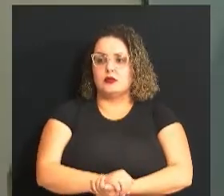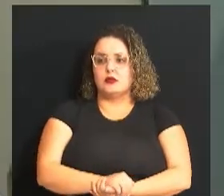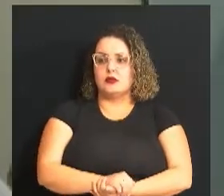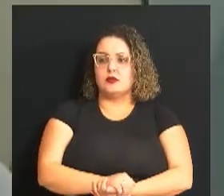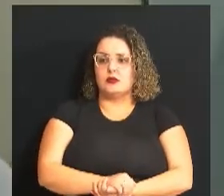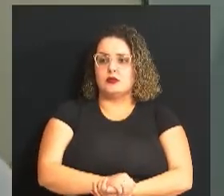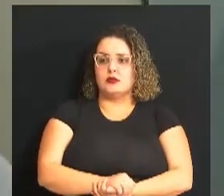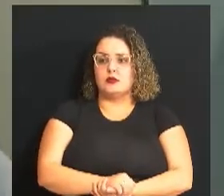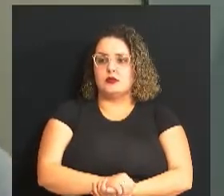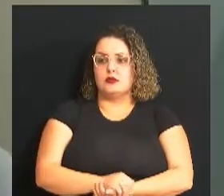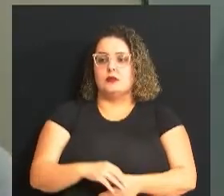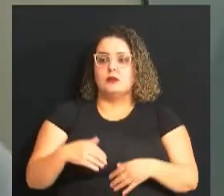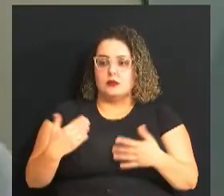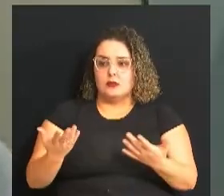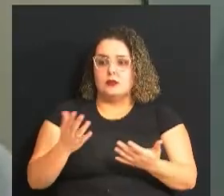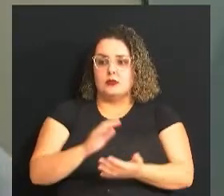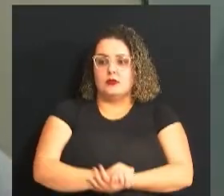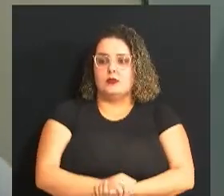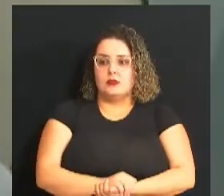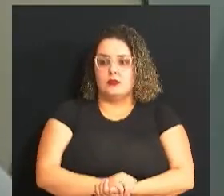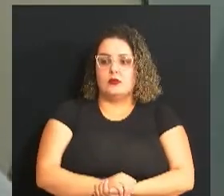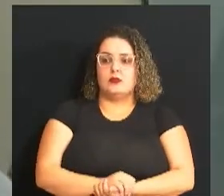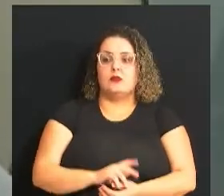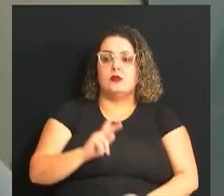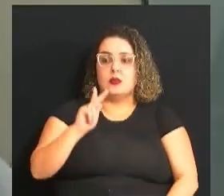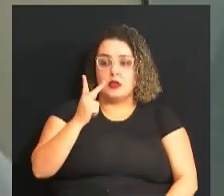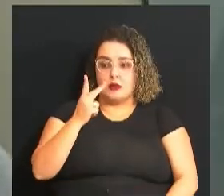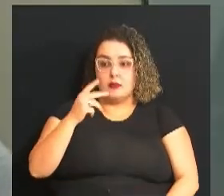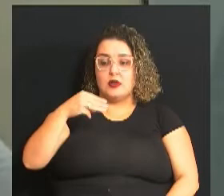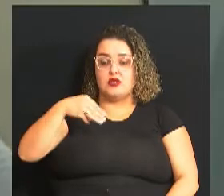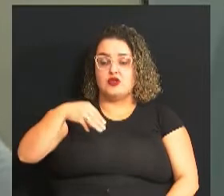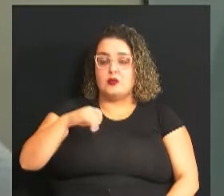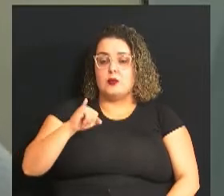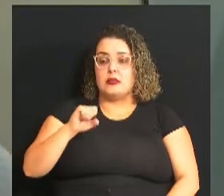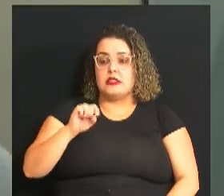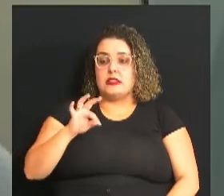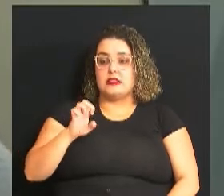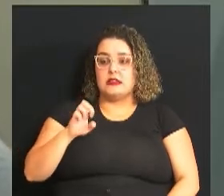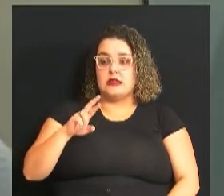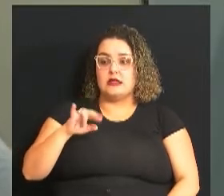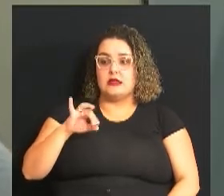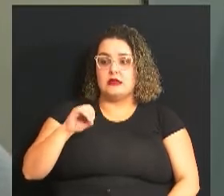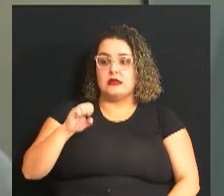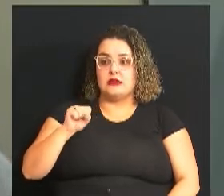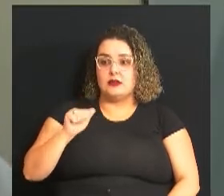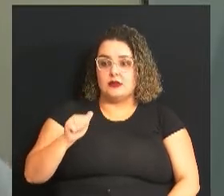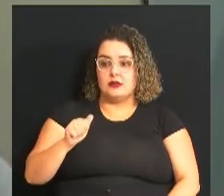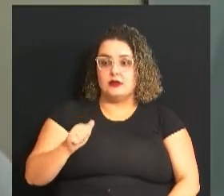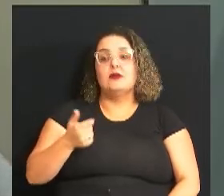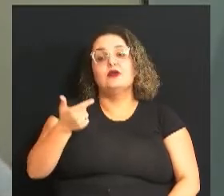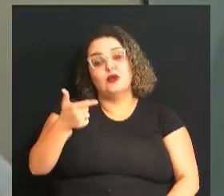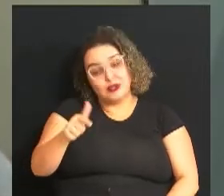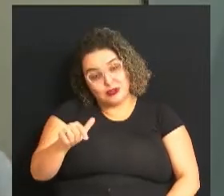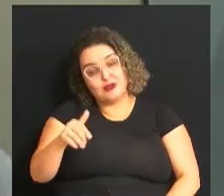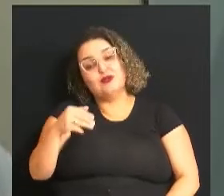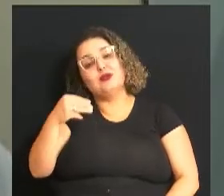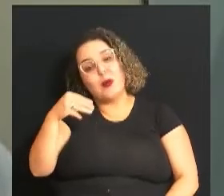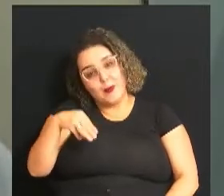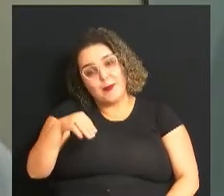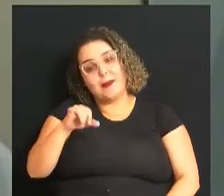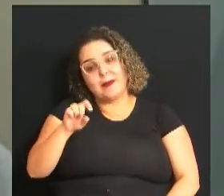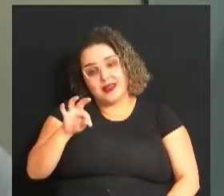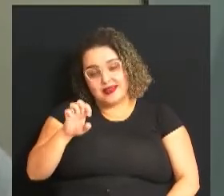Pronto, Rodrigo. A hepatite misteriosa, ela permanece misteriosa para a comunidade científica. Por que que nós